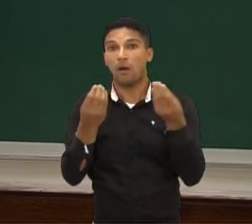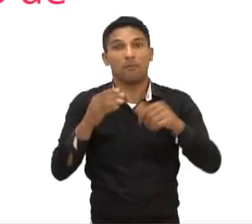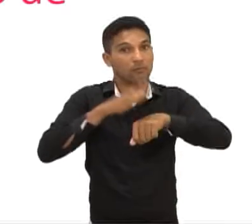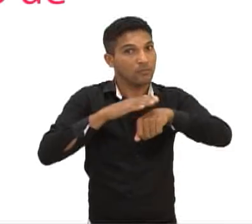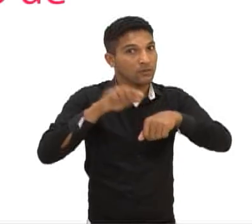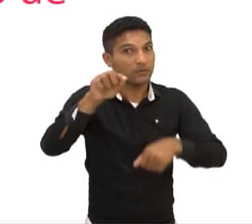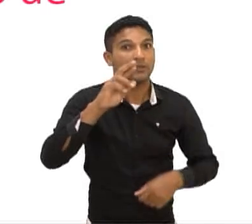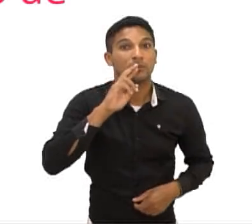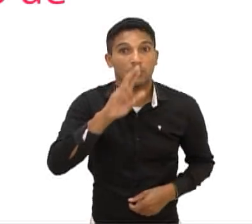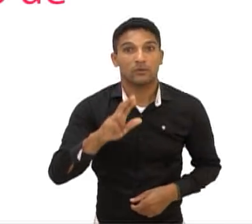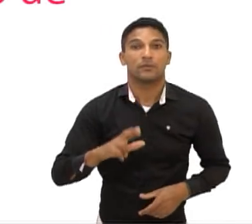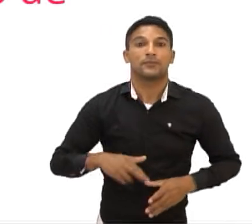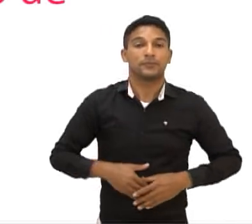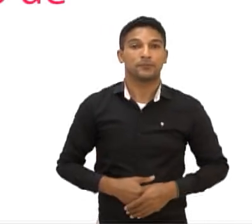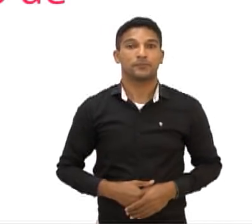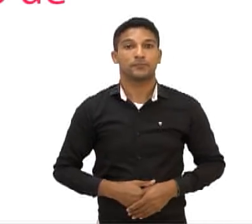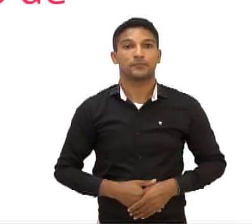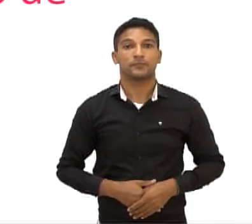para vocês.